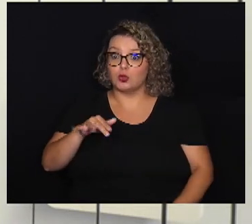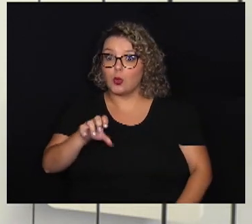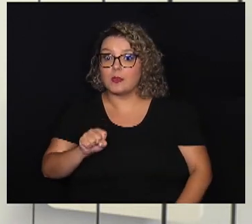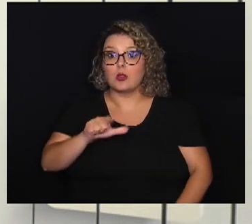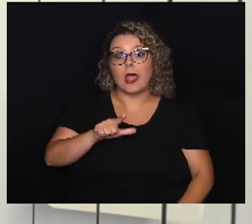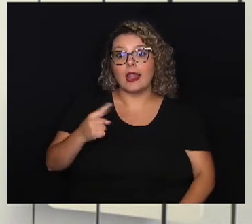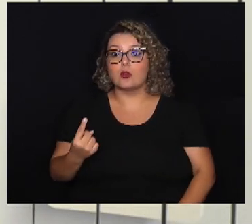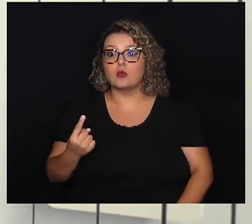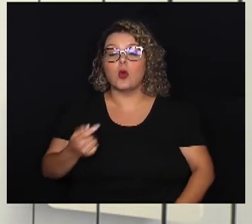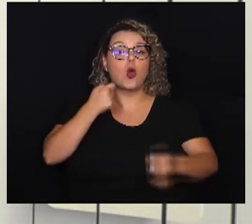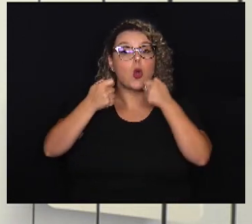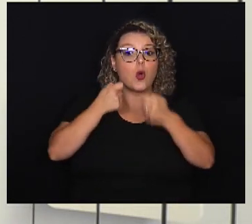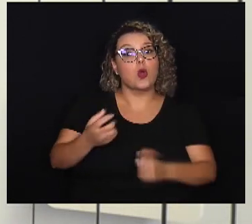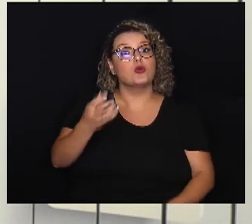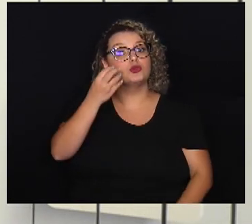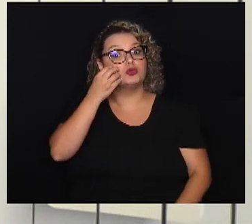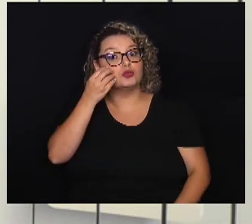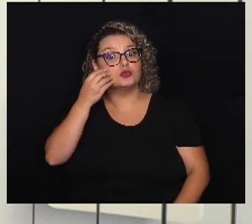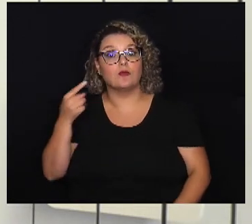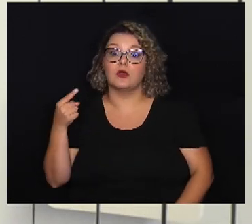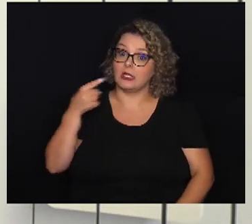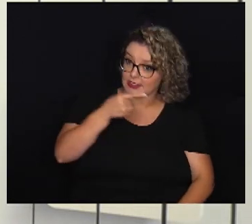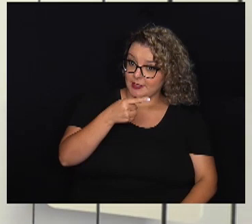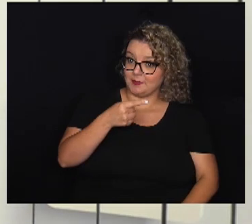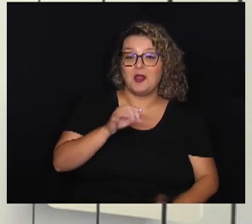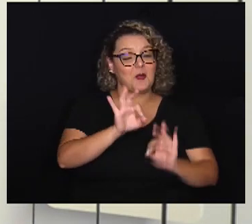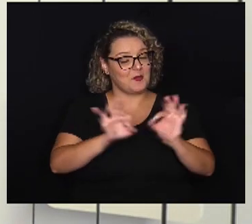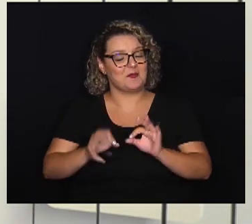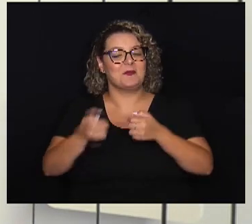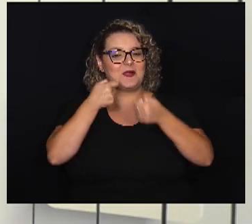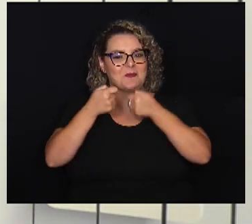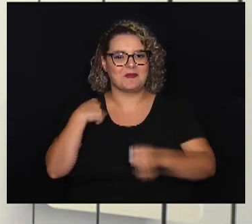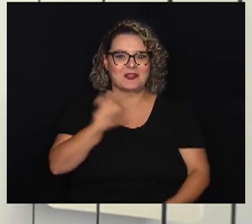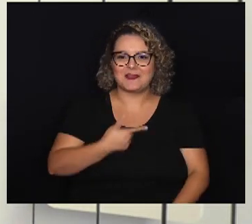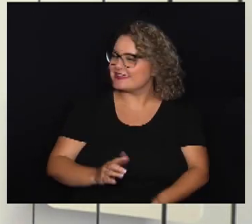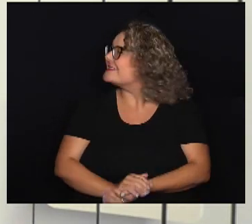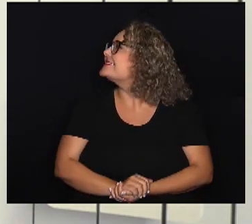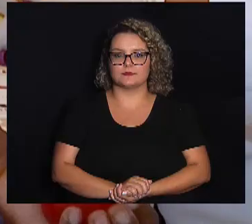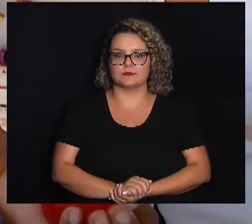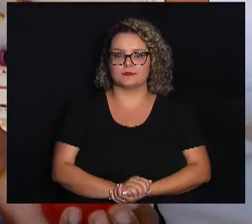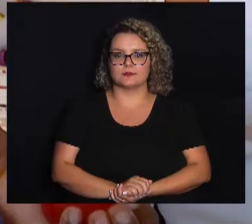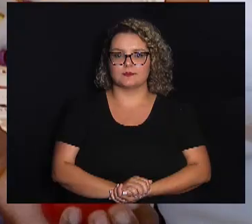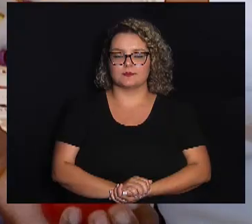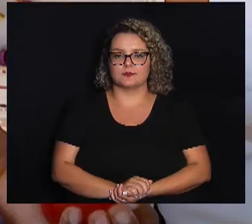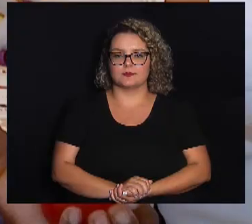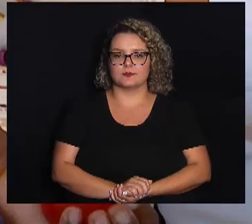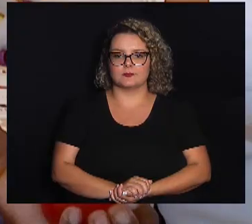L1. O repórter André Aranha foi até lá e preparou uma reportagem pra gente.